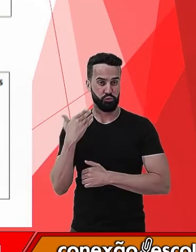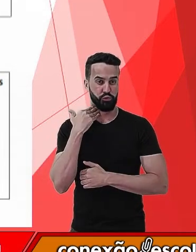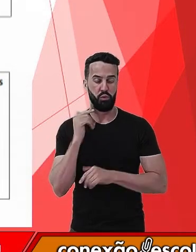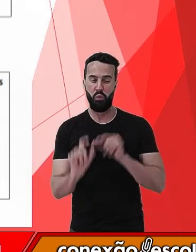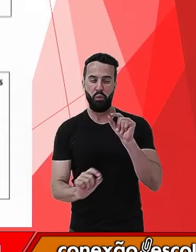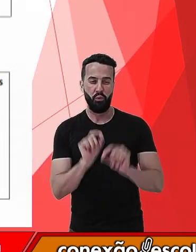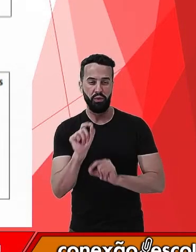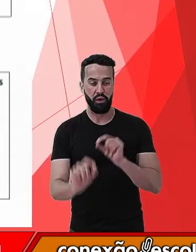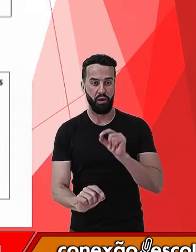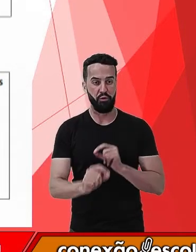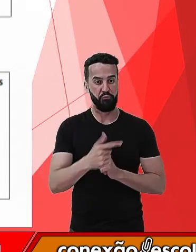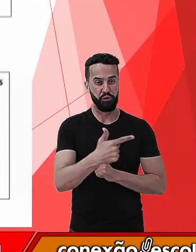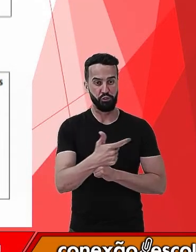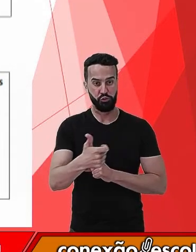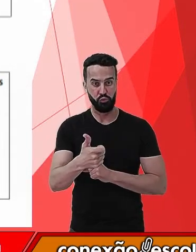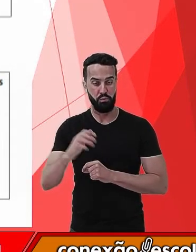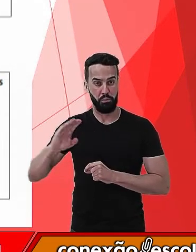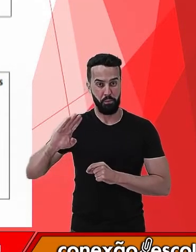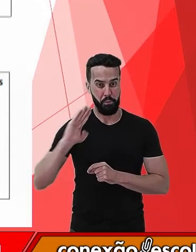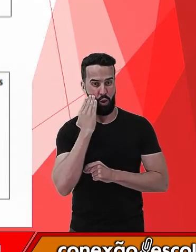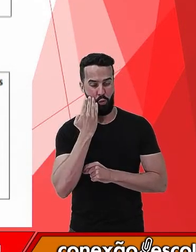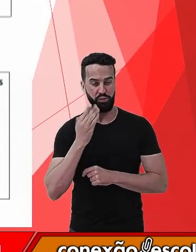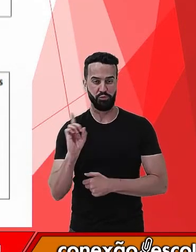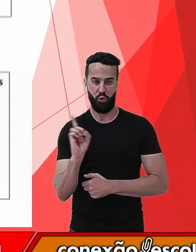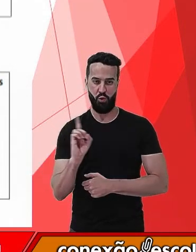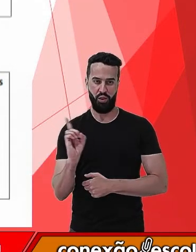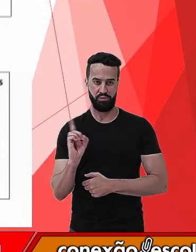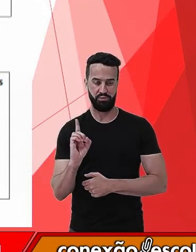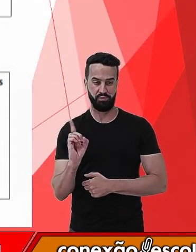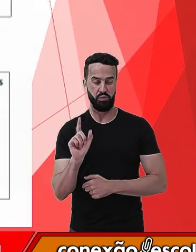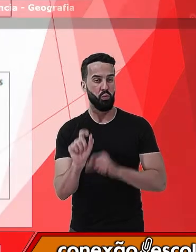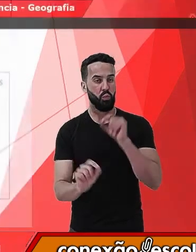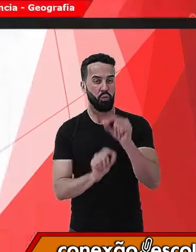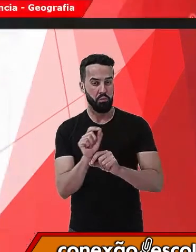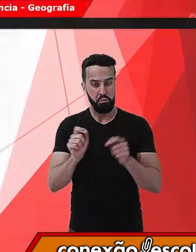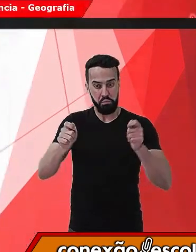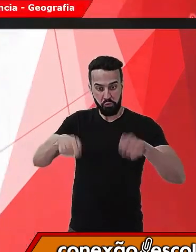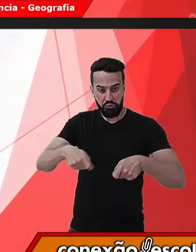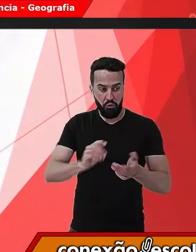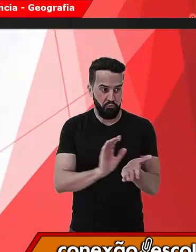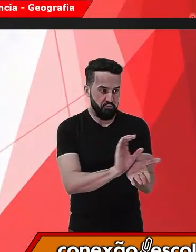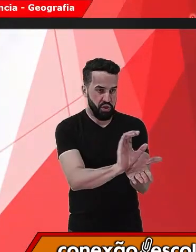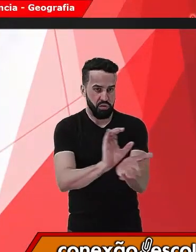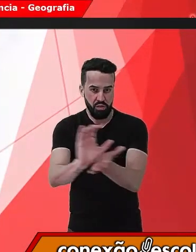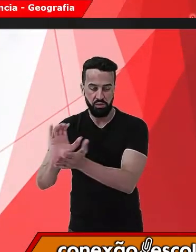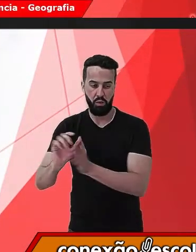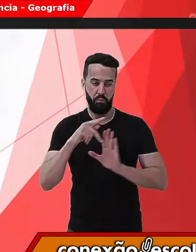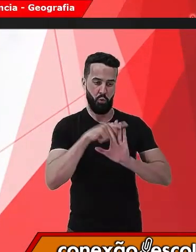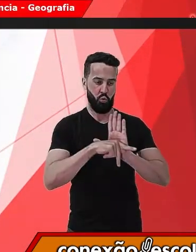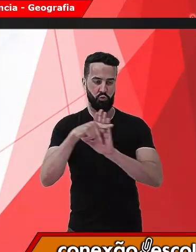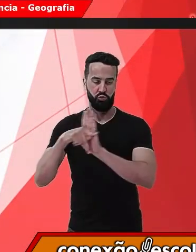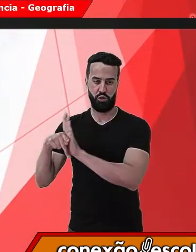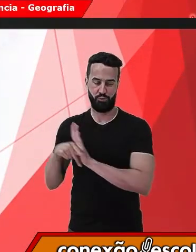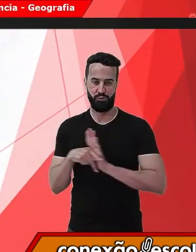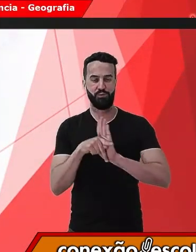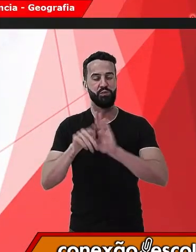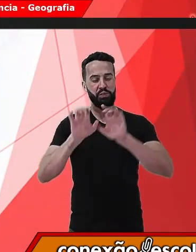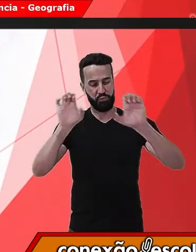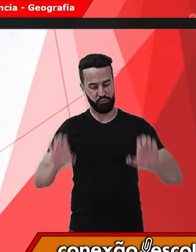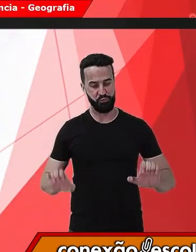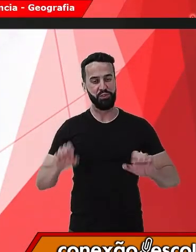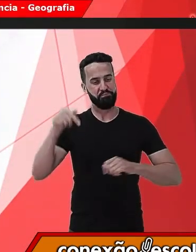por Bluetooth falsificada. Esses eram os produtos fabricados na China. Atualmente, as indústrias